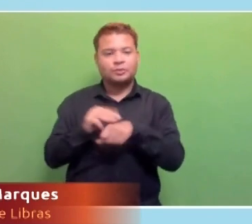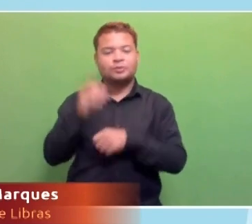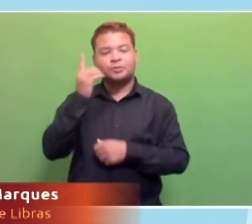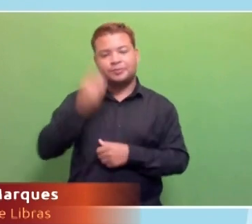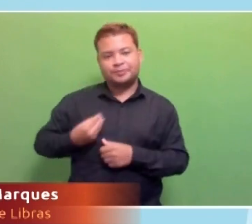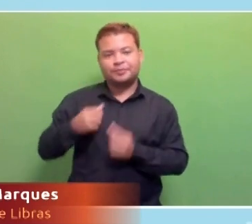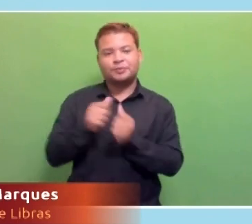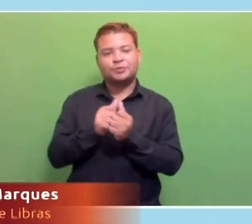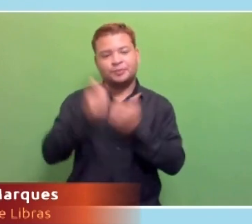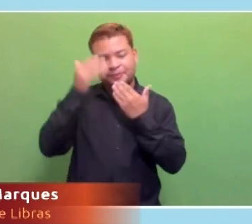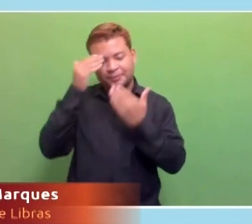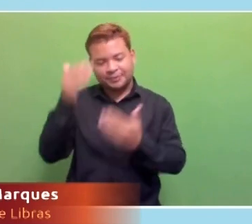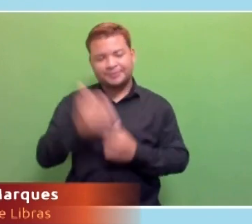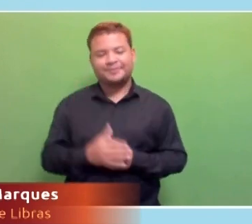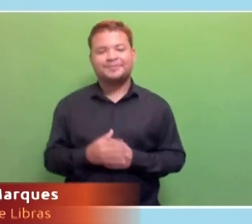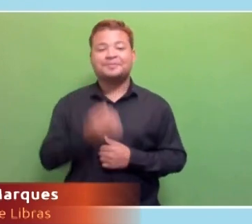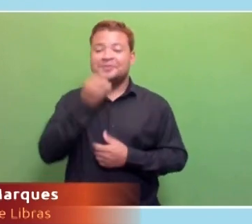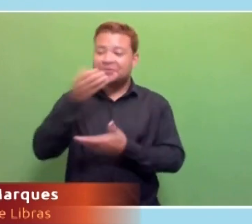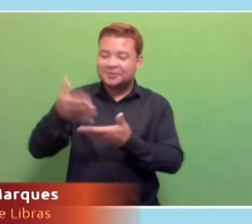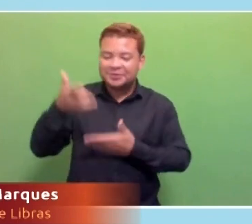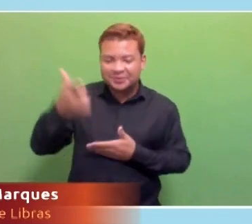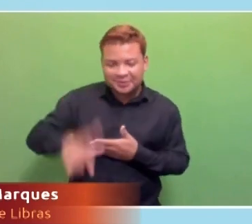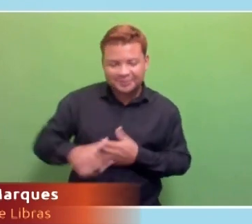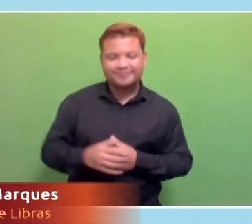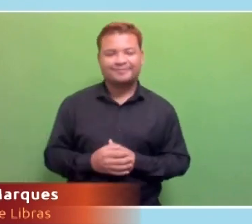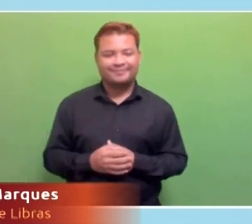Diogo. Seja bem-vindo novamente aqui no Conexões.